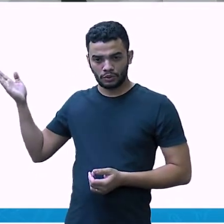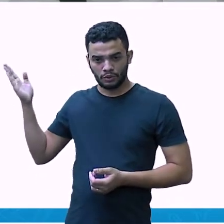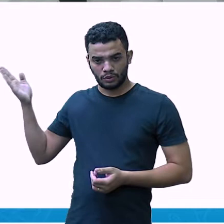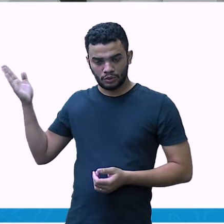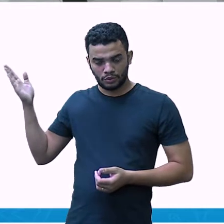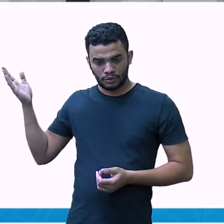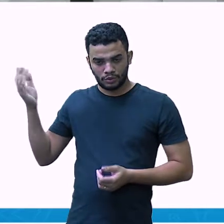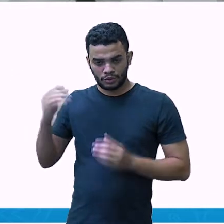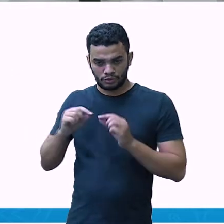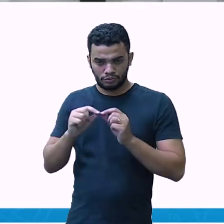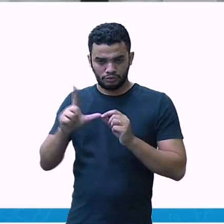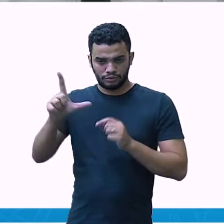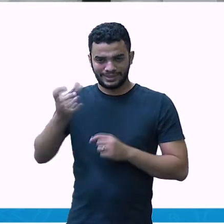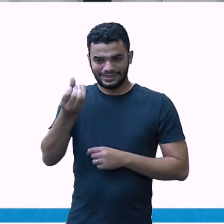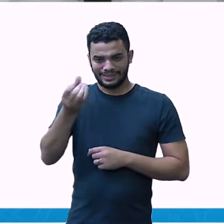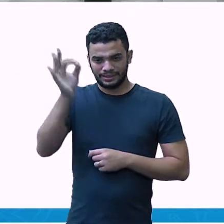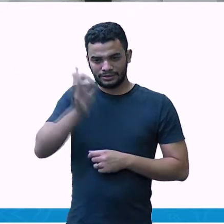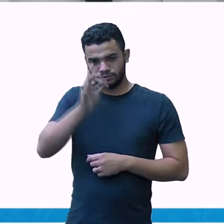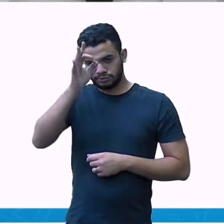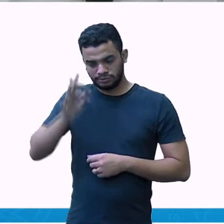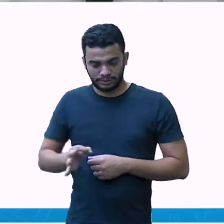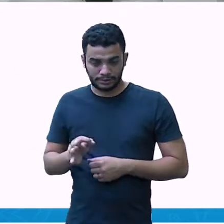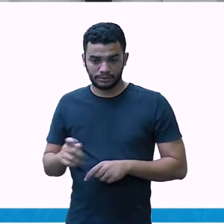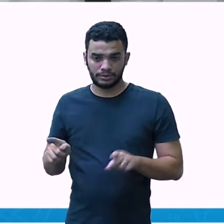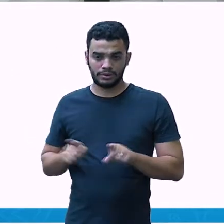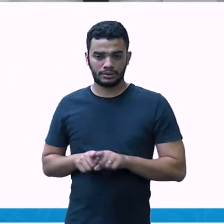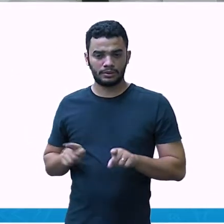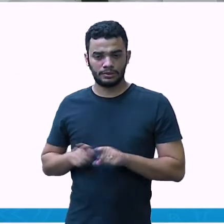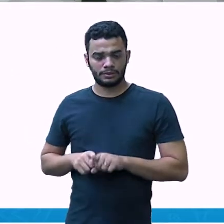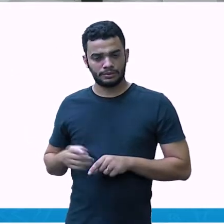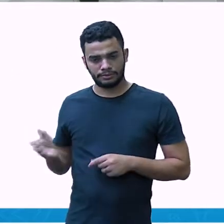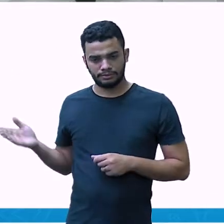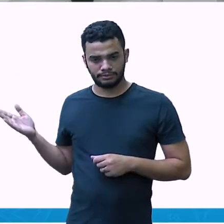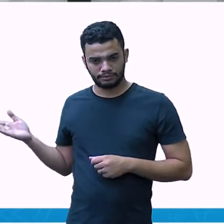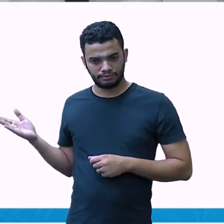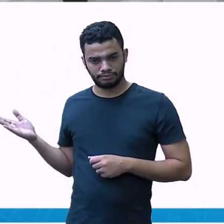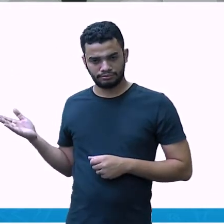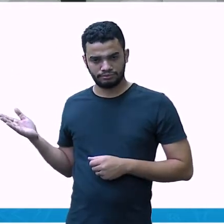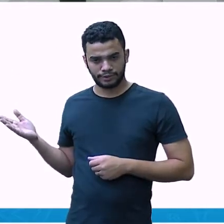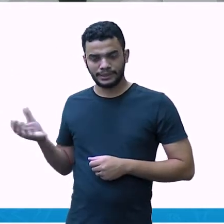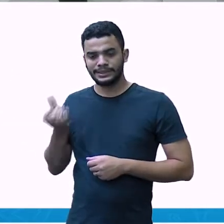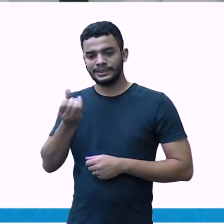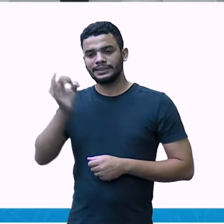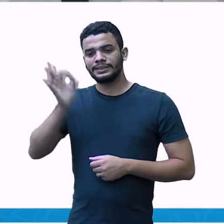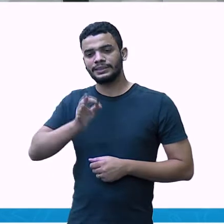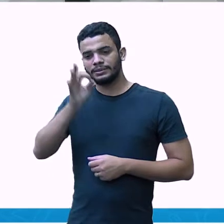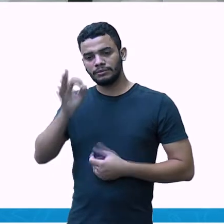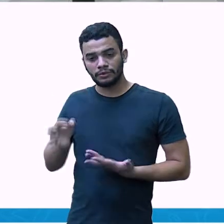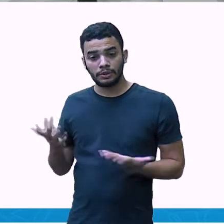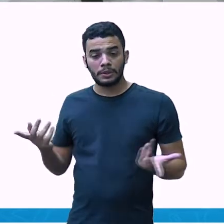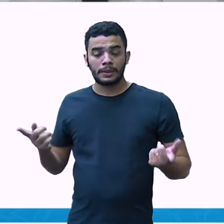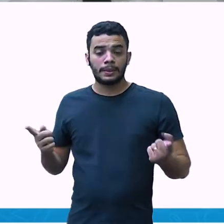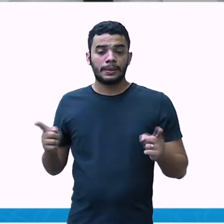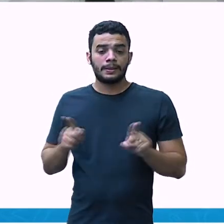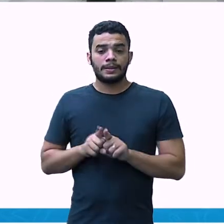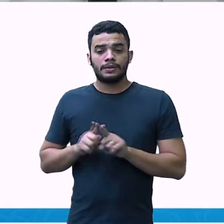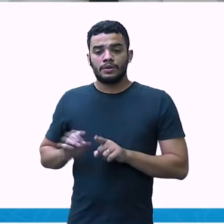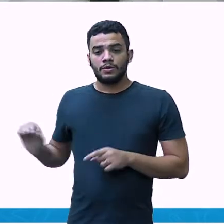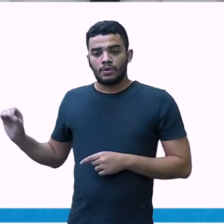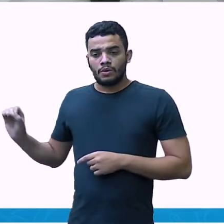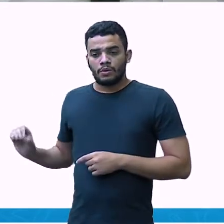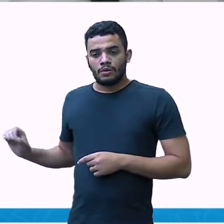86, 6%. América do Norte, 81 para 87, também 6%.